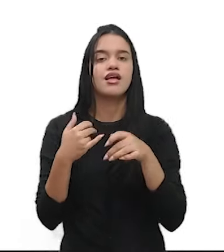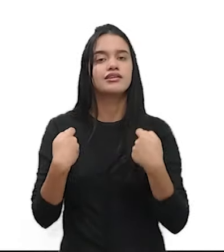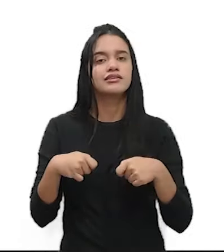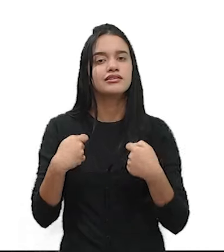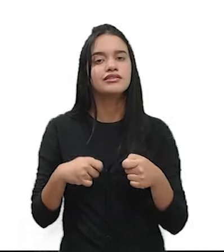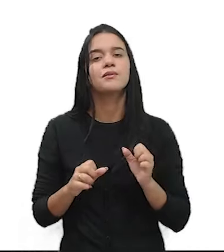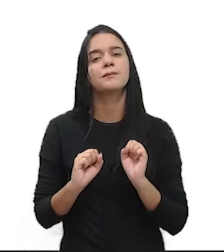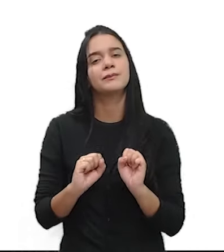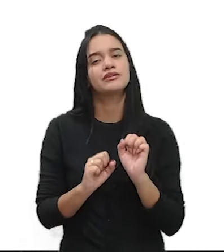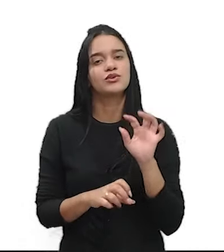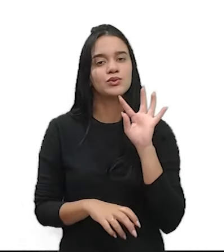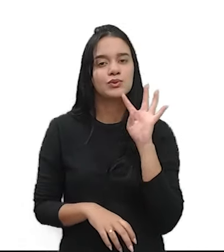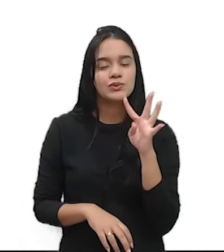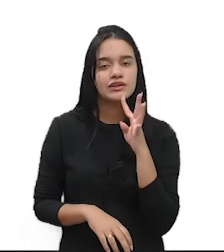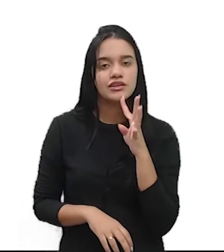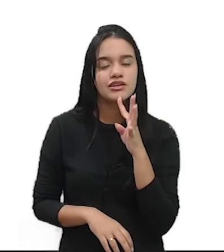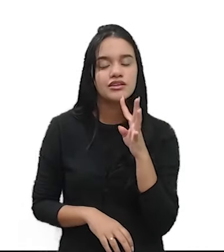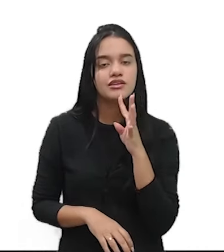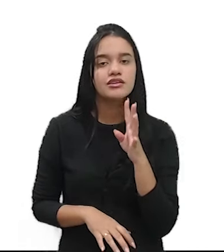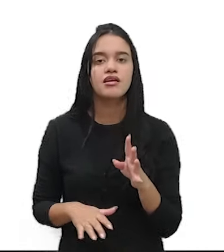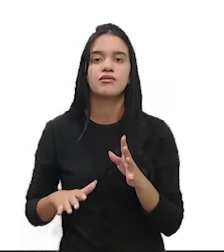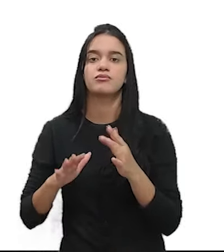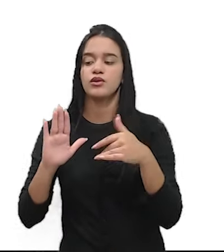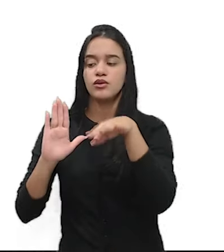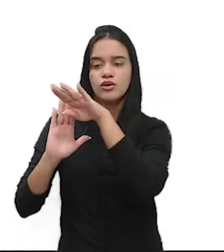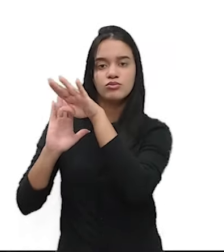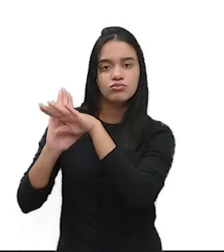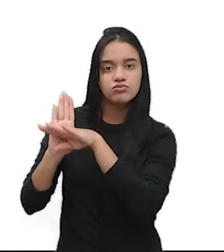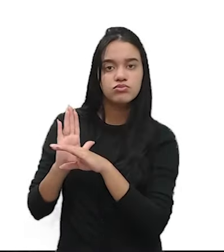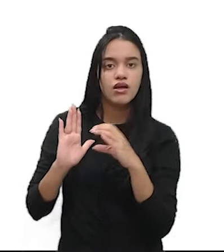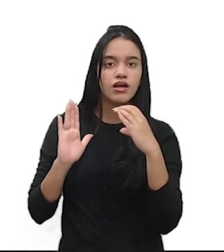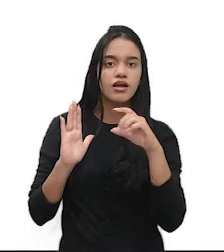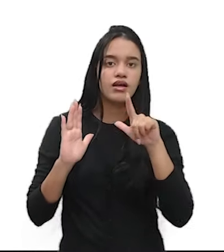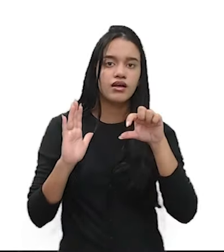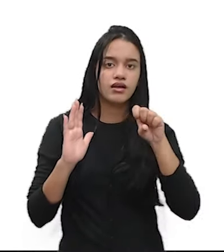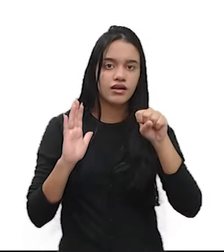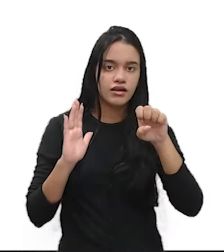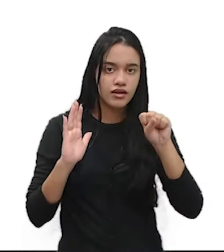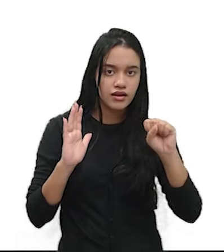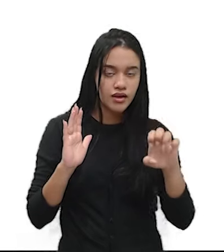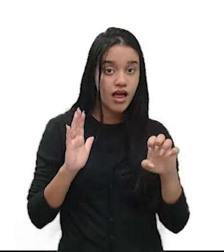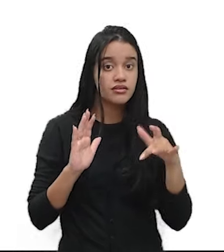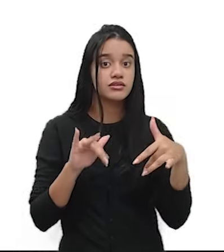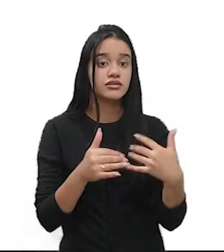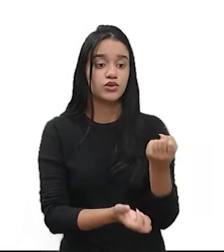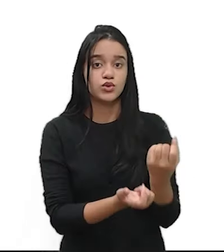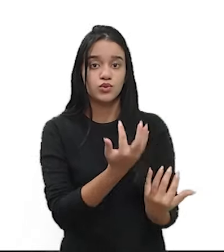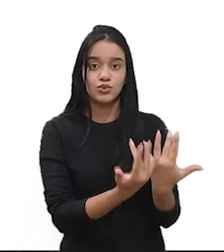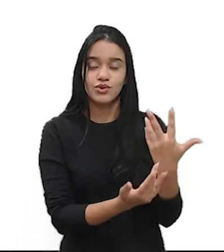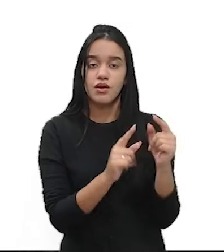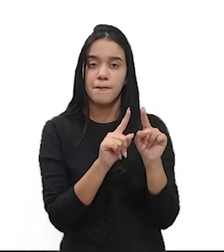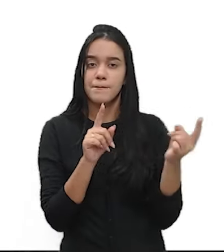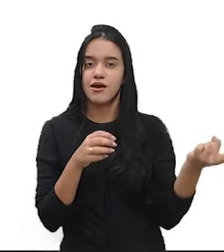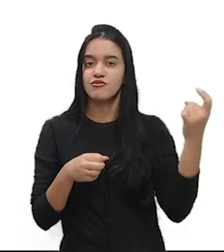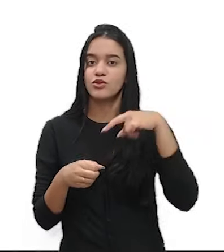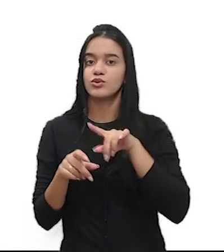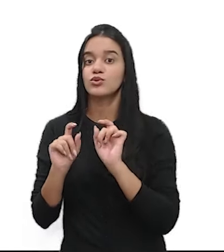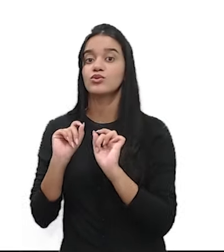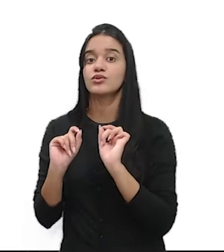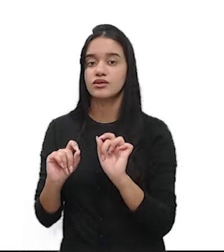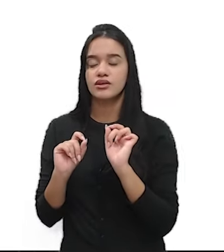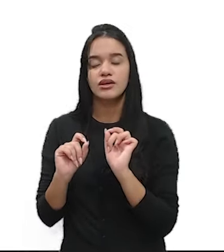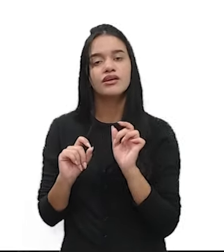conhecer quais as classes de incêndio conforme foi apresentado lá no ebook mas recapitulando Porque a partir